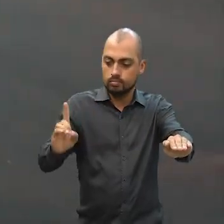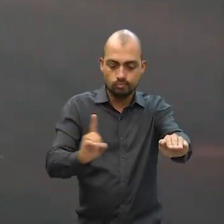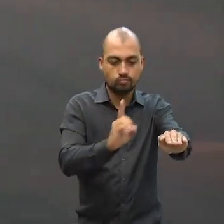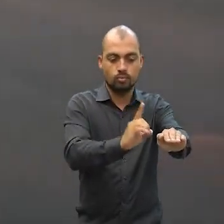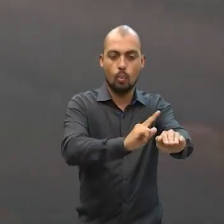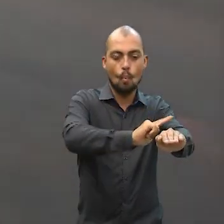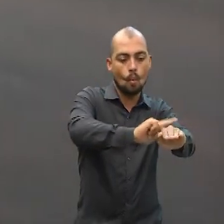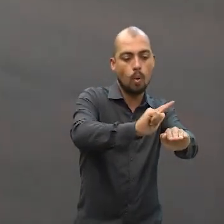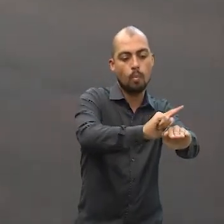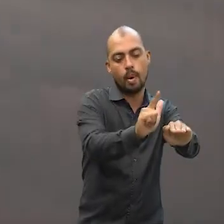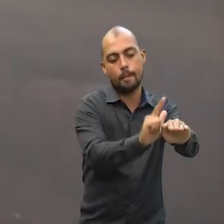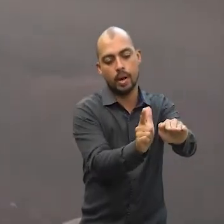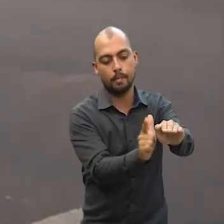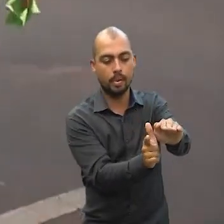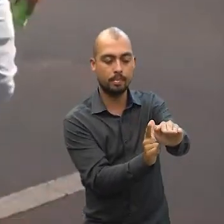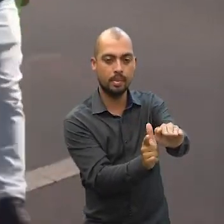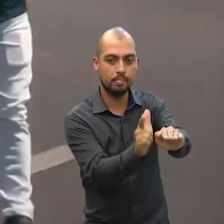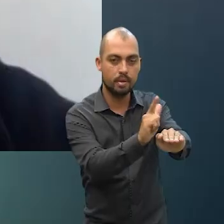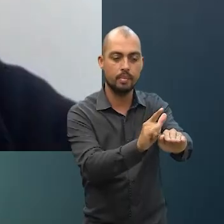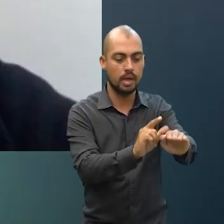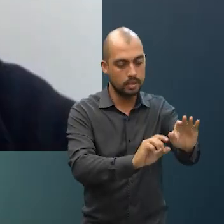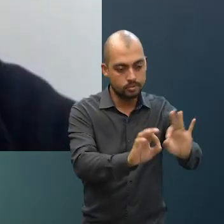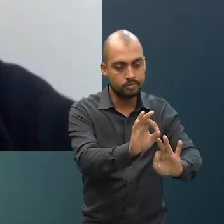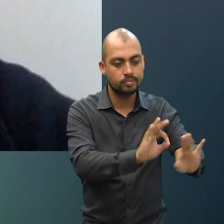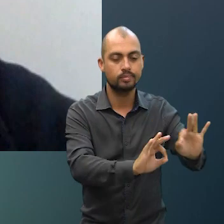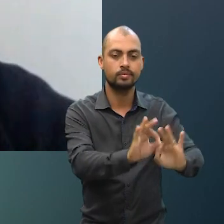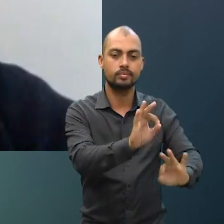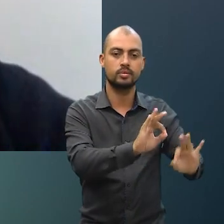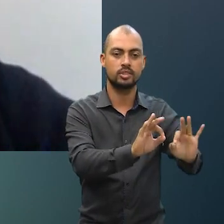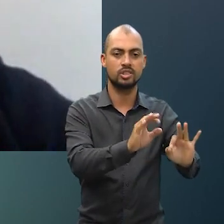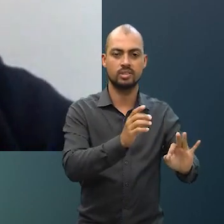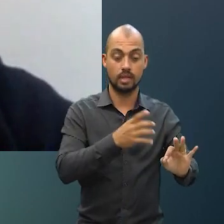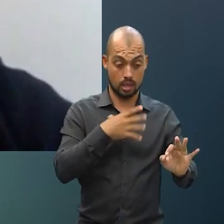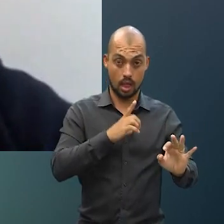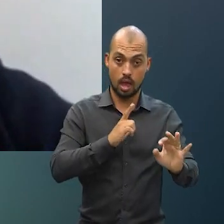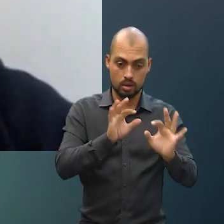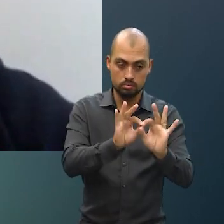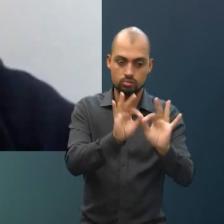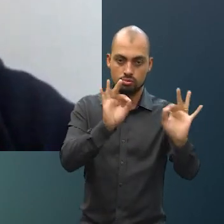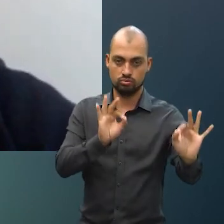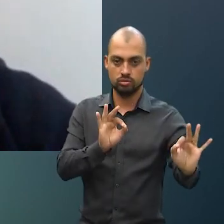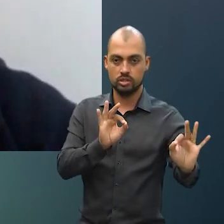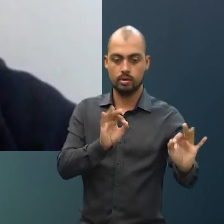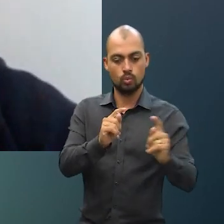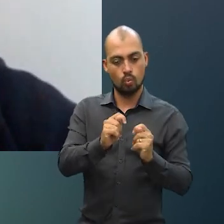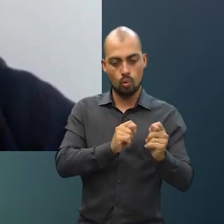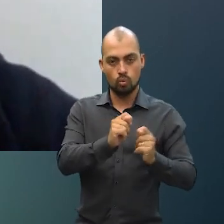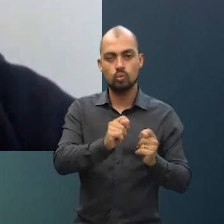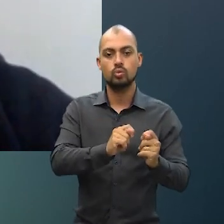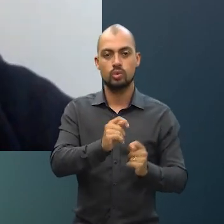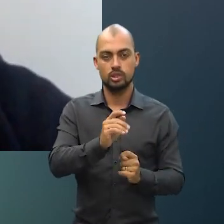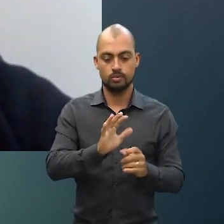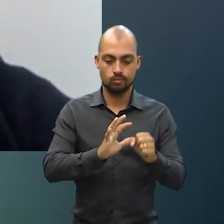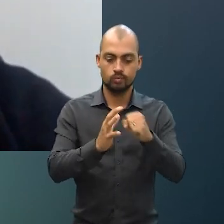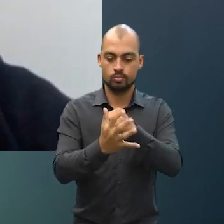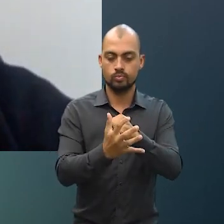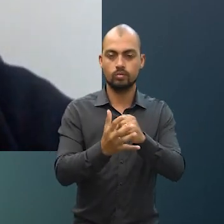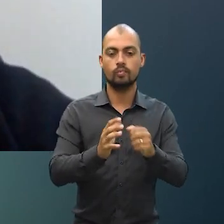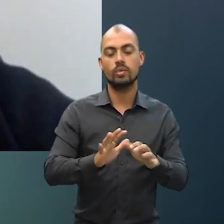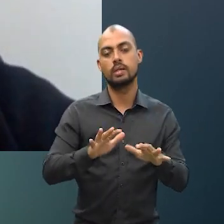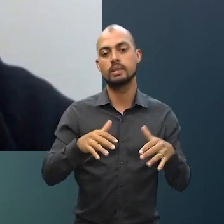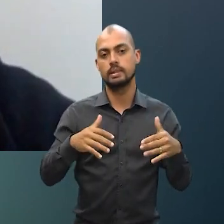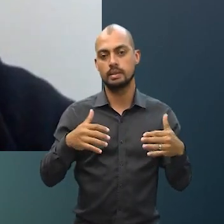já consegue prestar o serviço, o cliente abre a uma certa distância, até por conta do controle, então